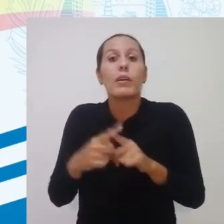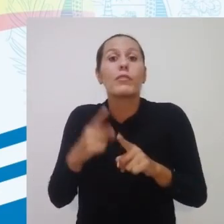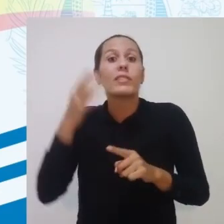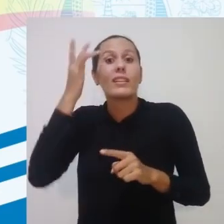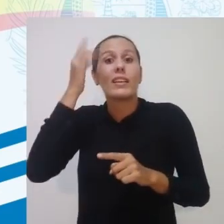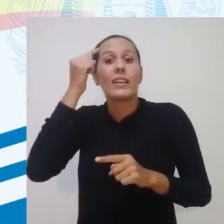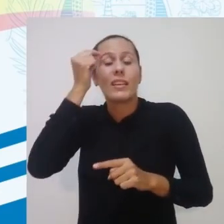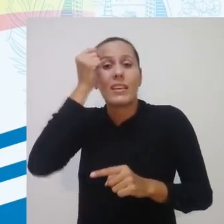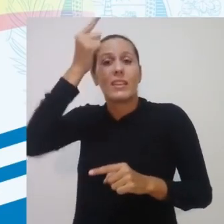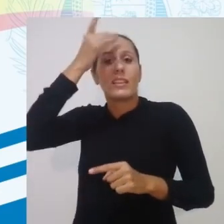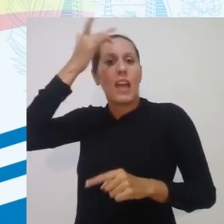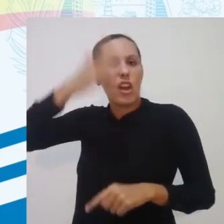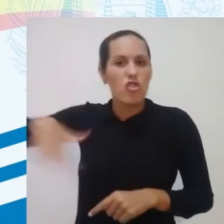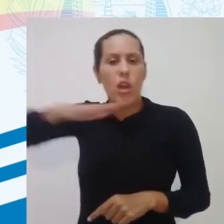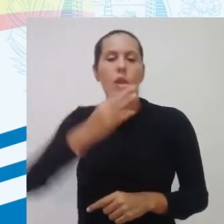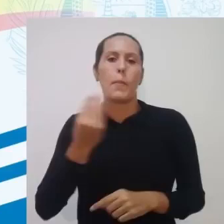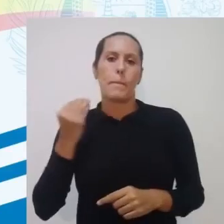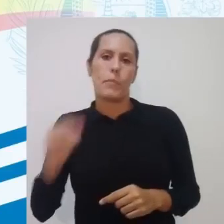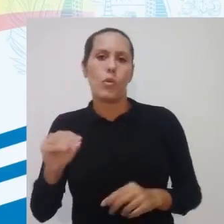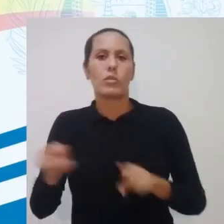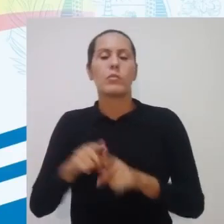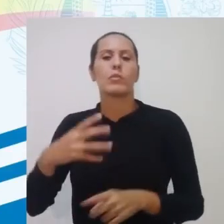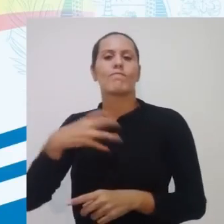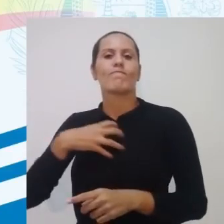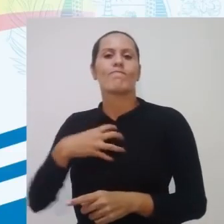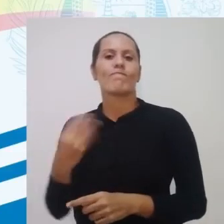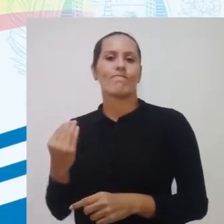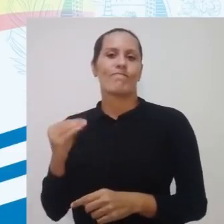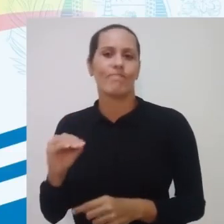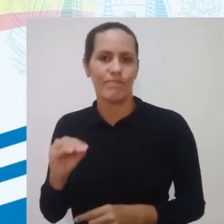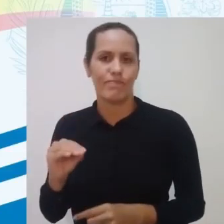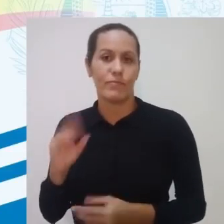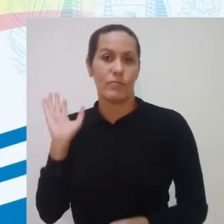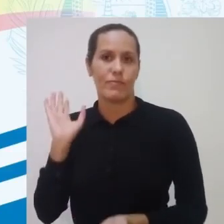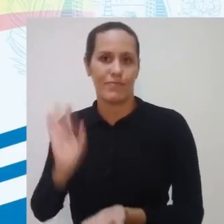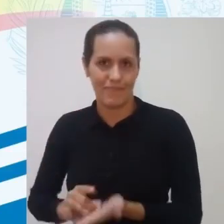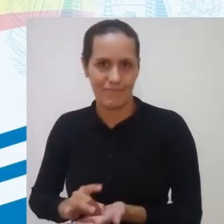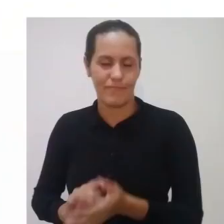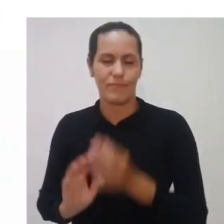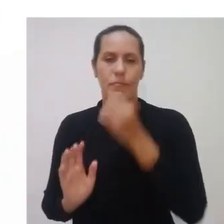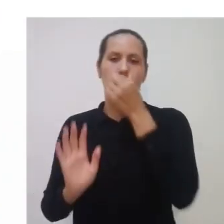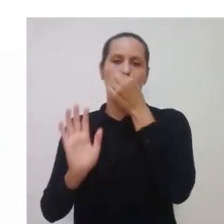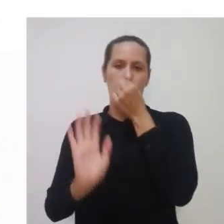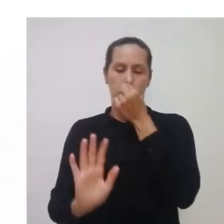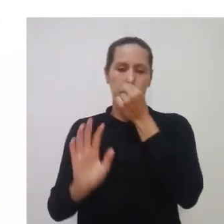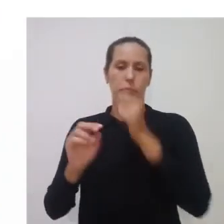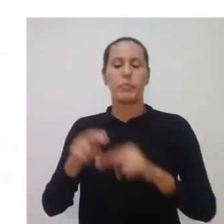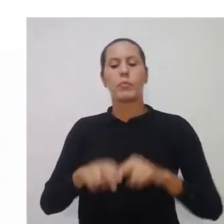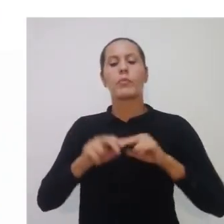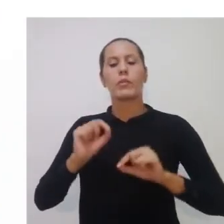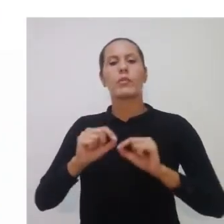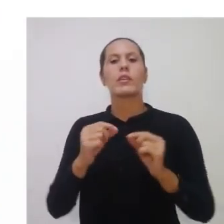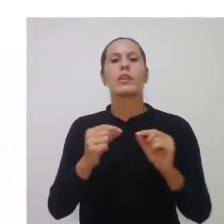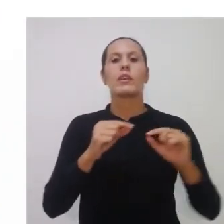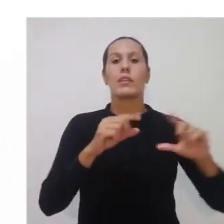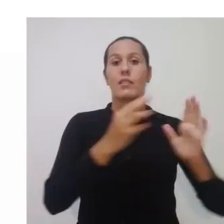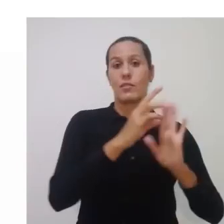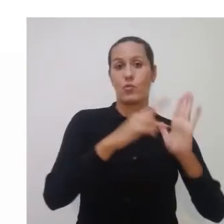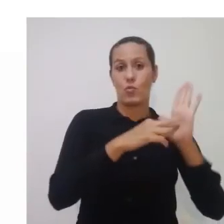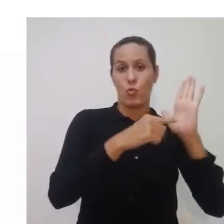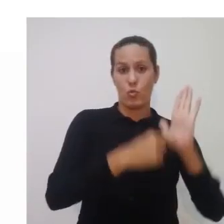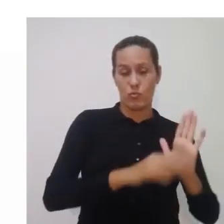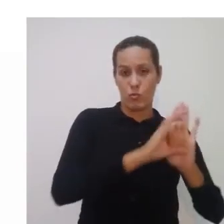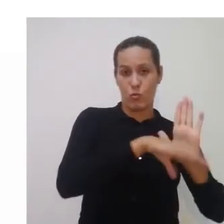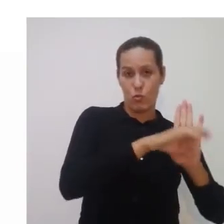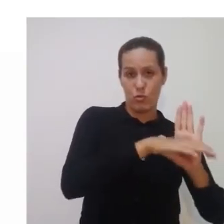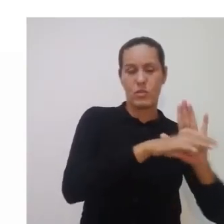a ideia geral e o sentido do texto original. Foi isso que eu marquei para vocês na